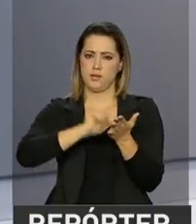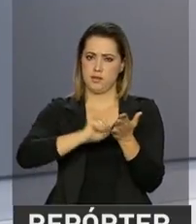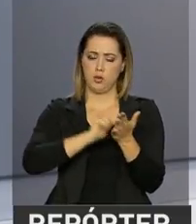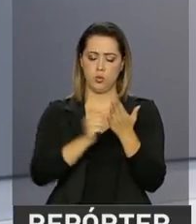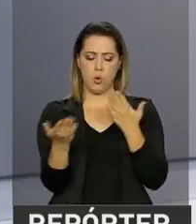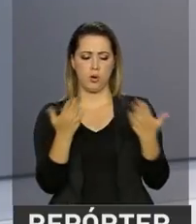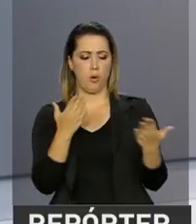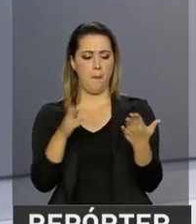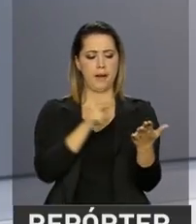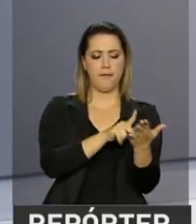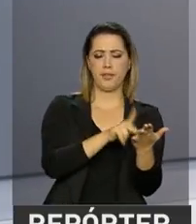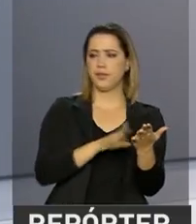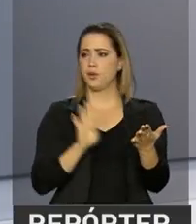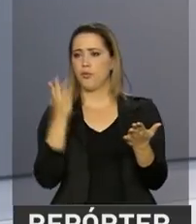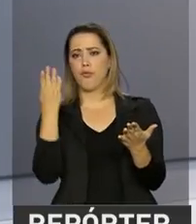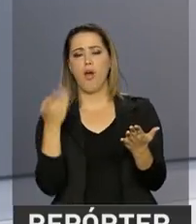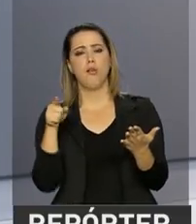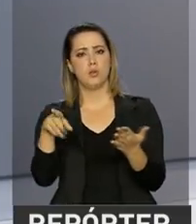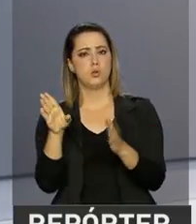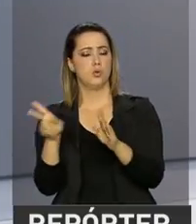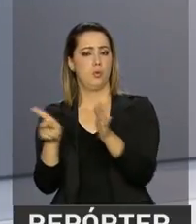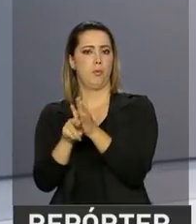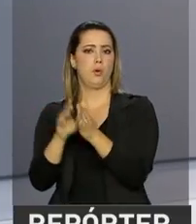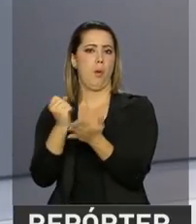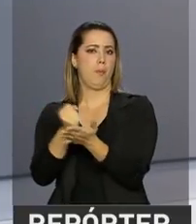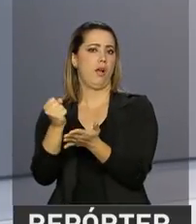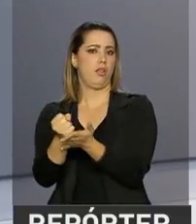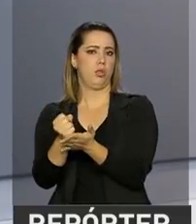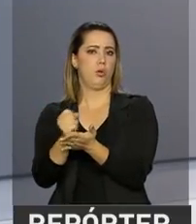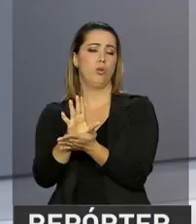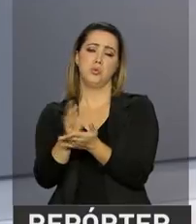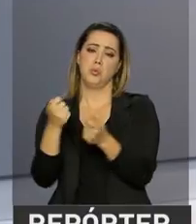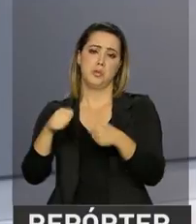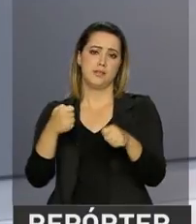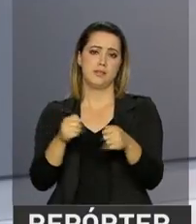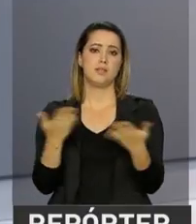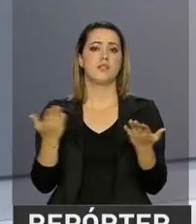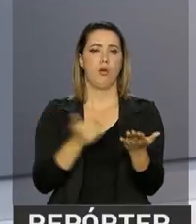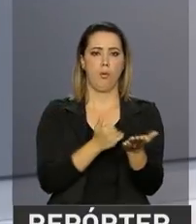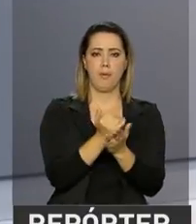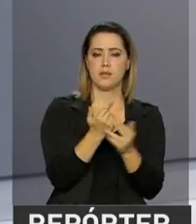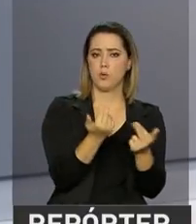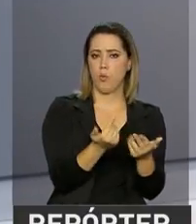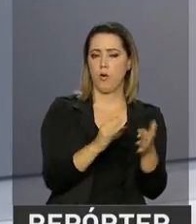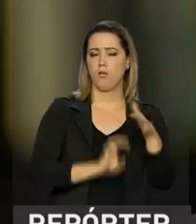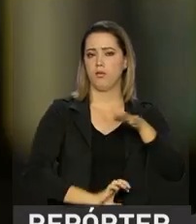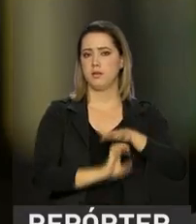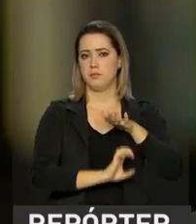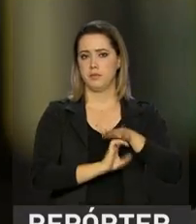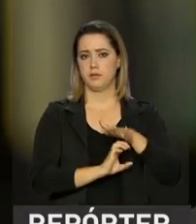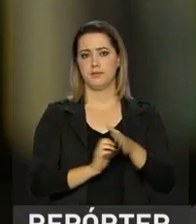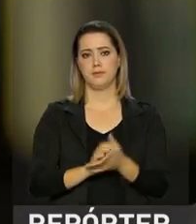documentos expedidos por órgãos públicos federais também começa a valer para empresas.